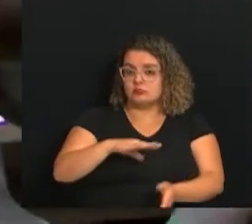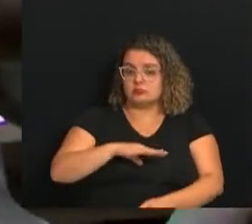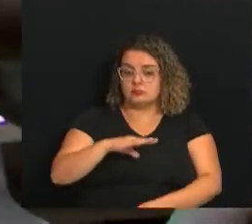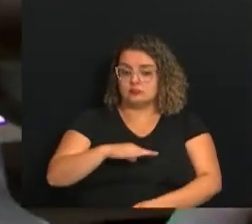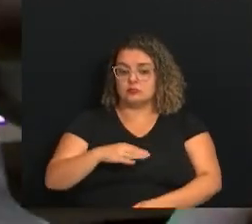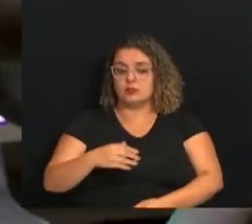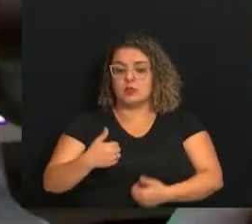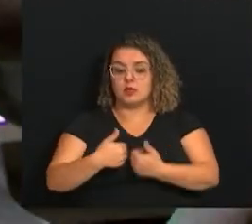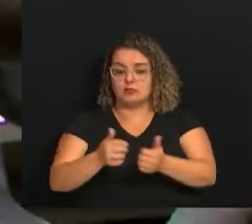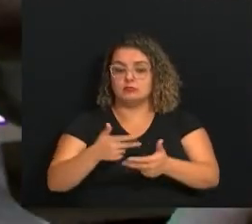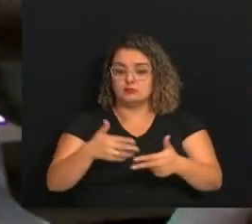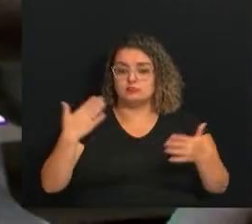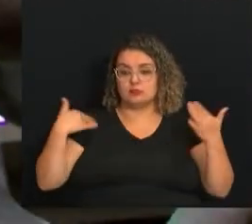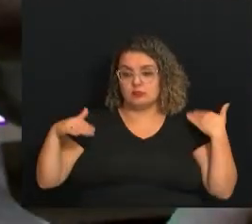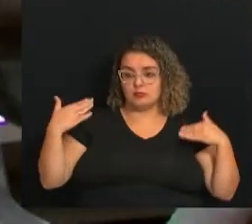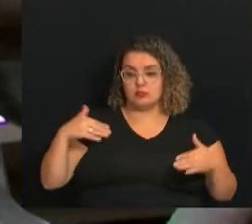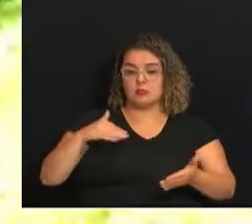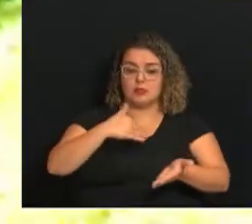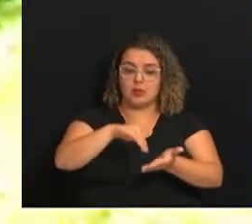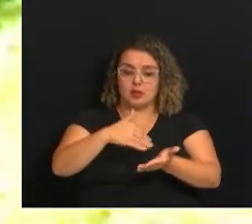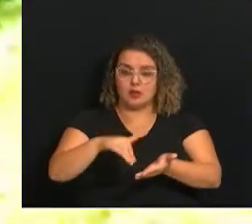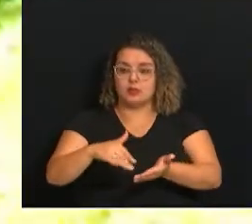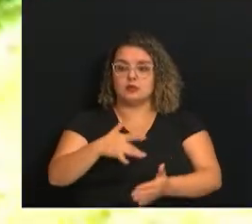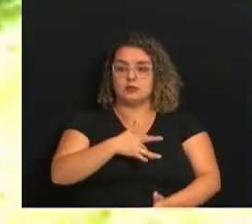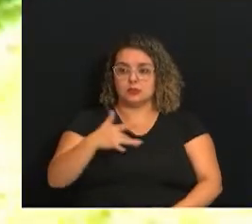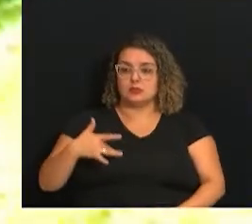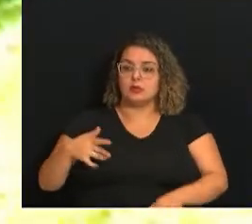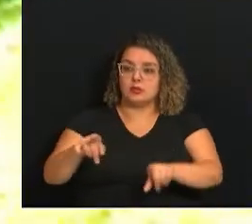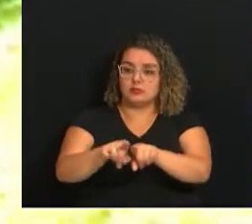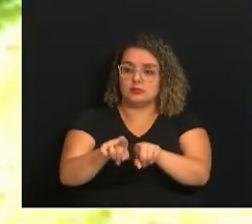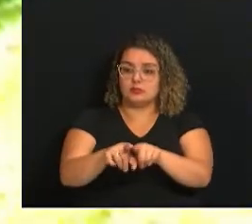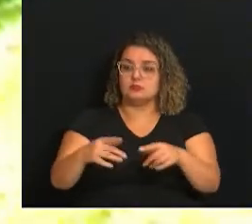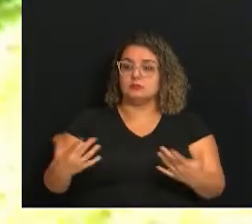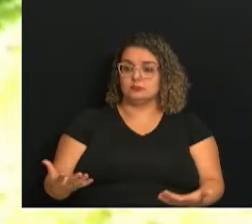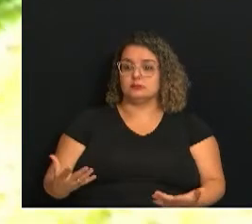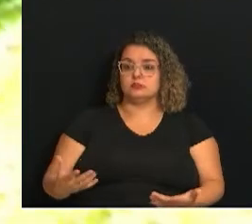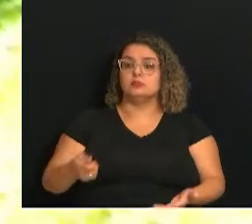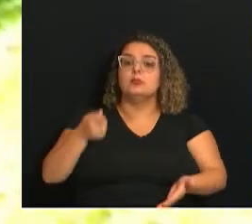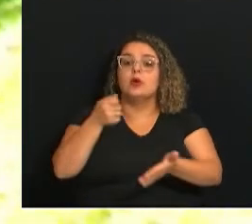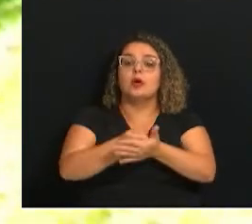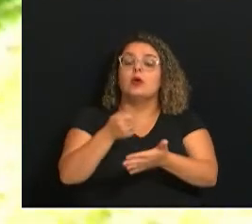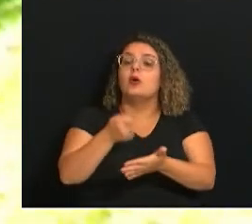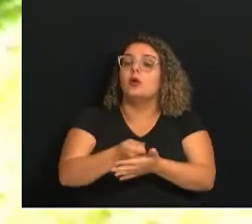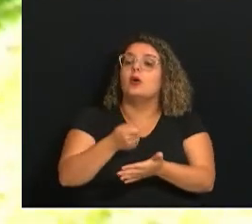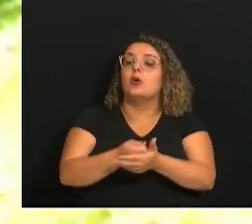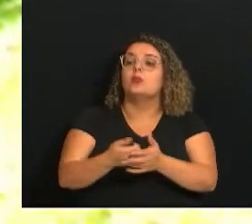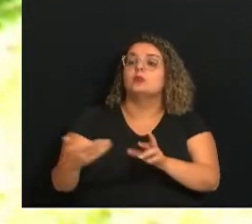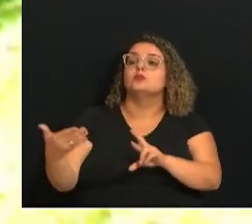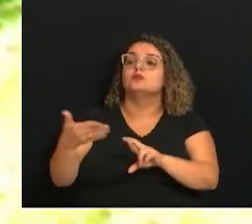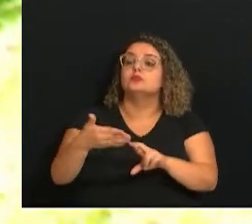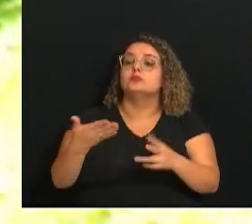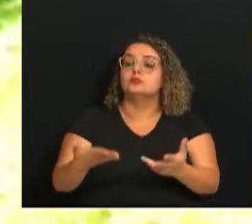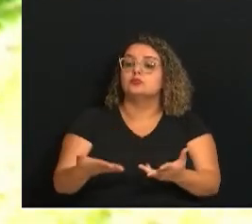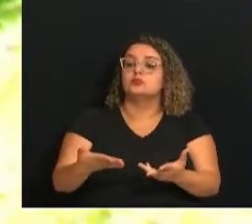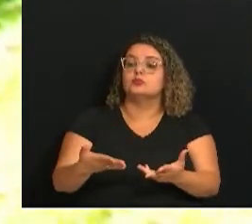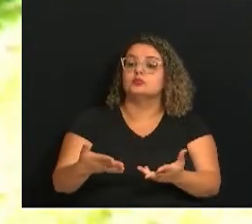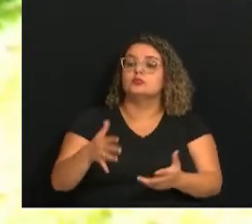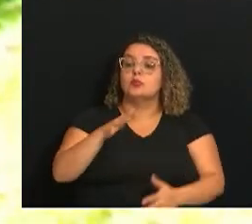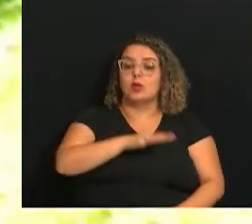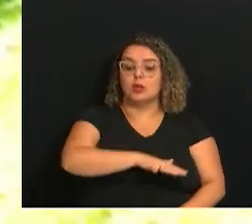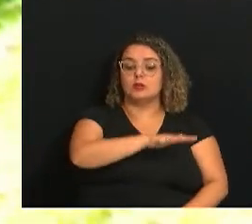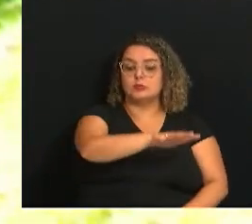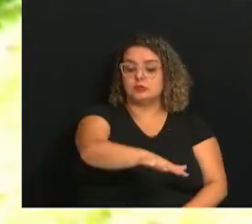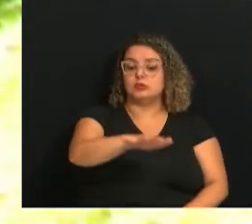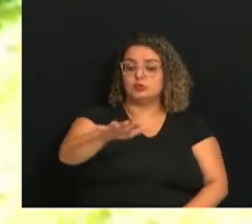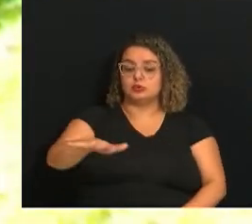Lazer, da Secretaria Municipal da Saúde. Pois é, além da presença obrigatória dos representantes desses órgãos, também